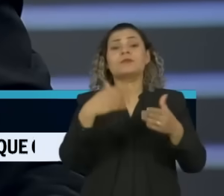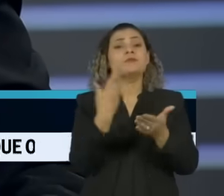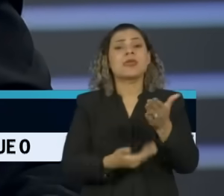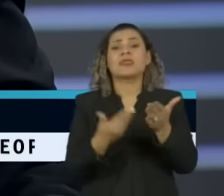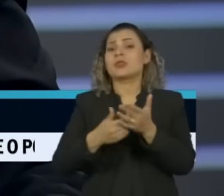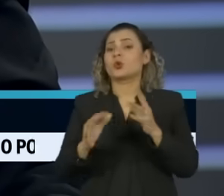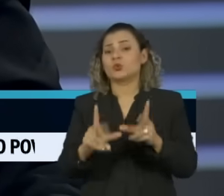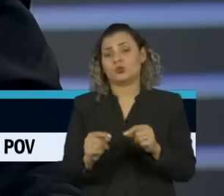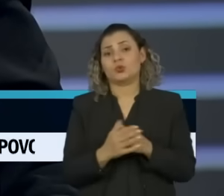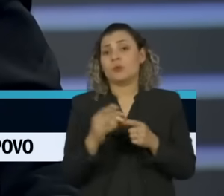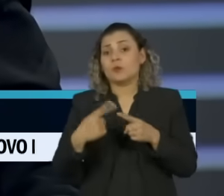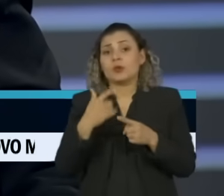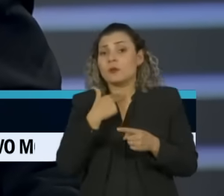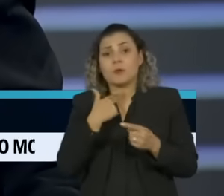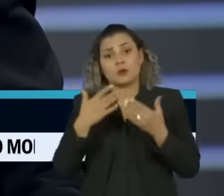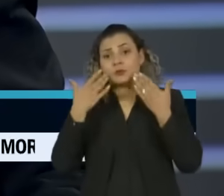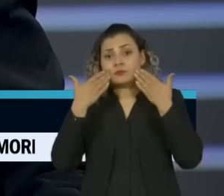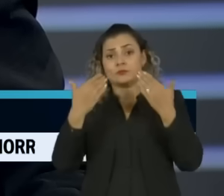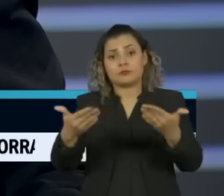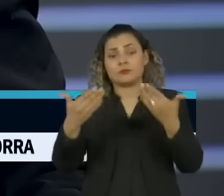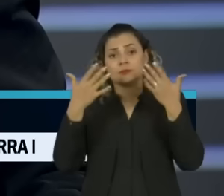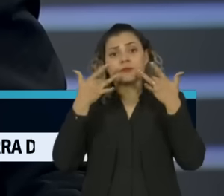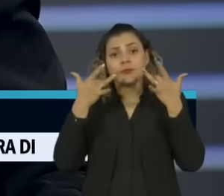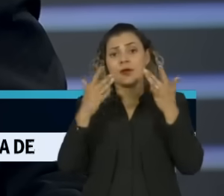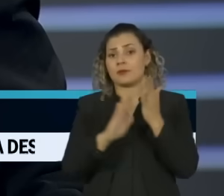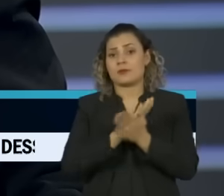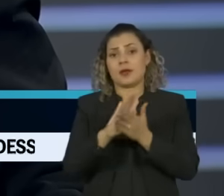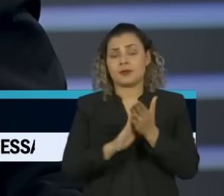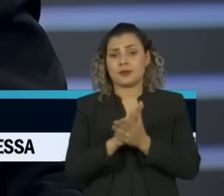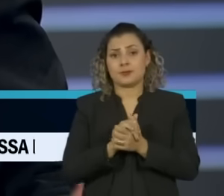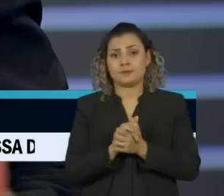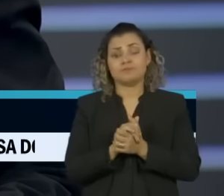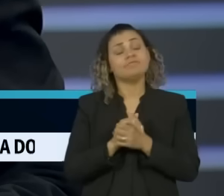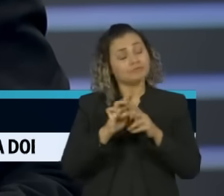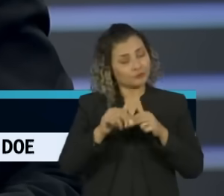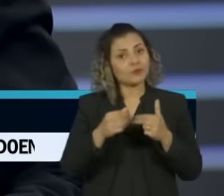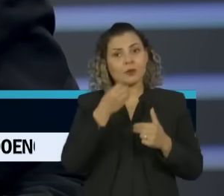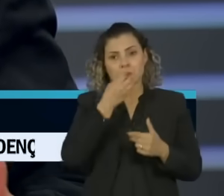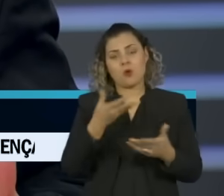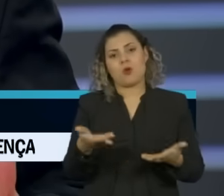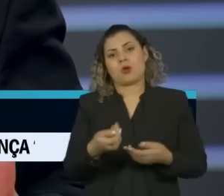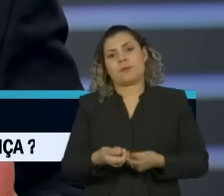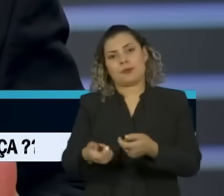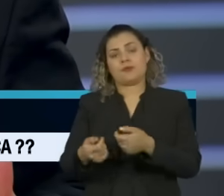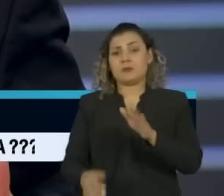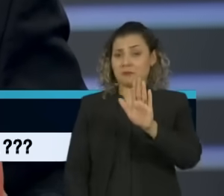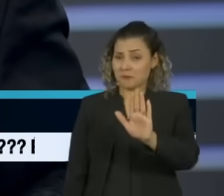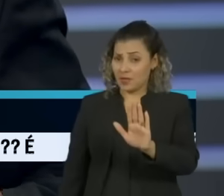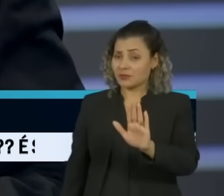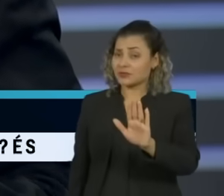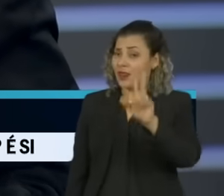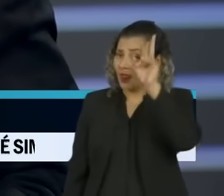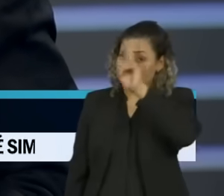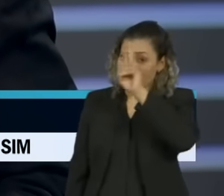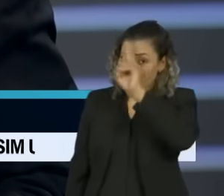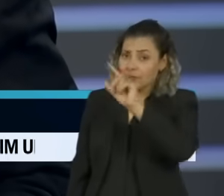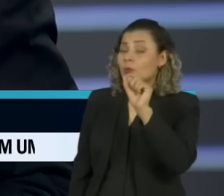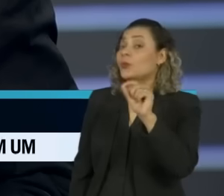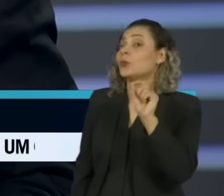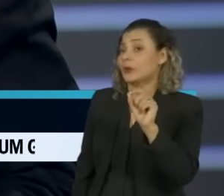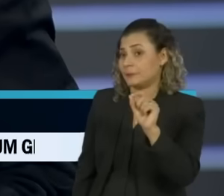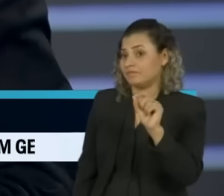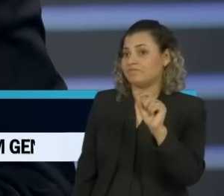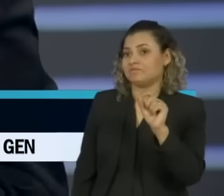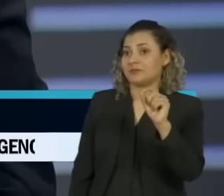porque não pode fazer peça. Então, é muito bem-vindo isso. Agora, a gente tem que lembrar que